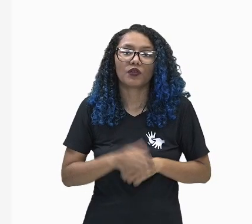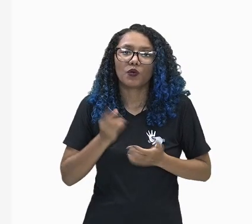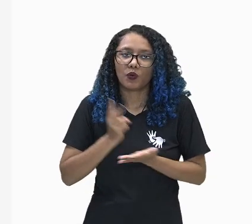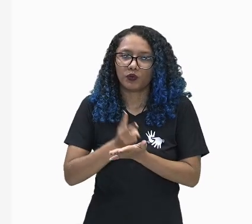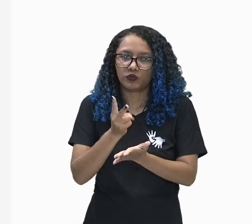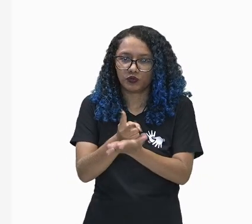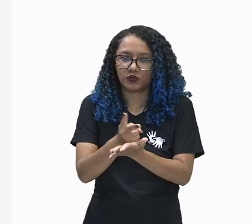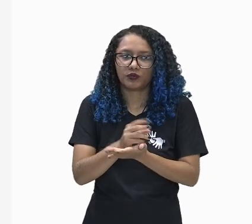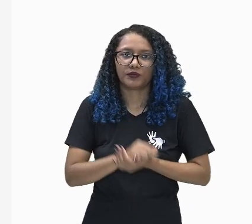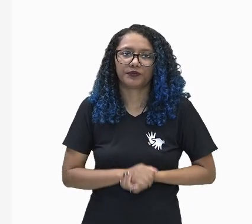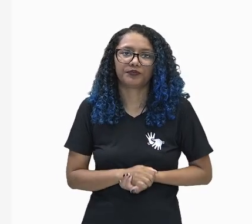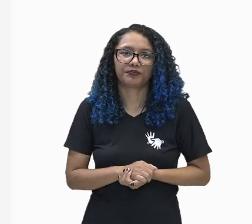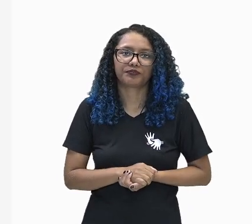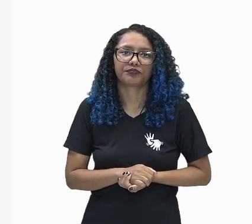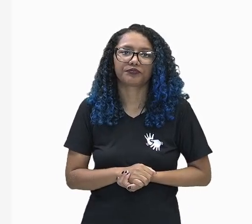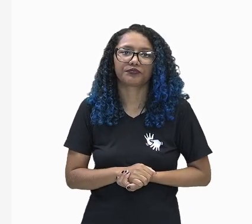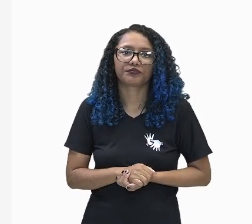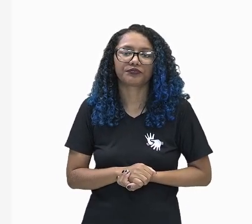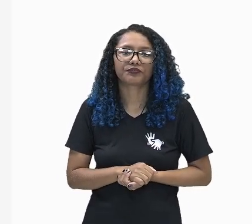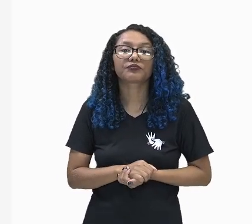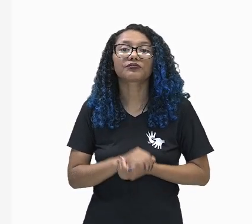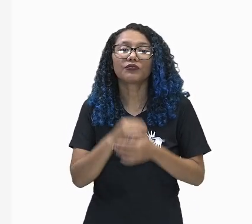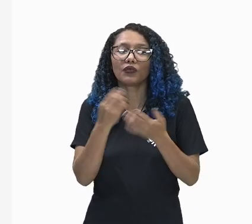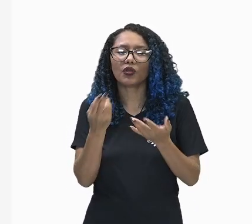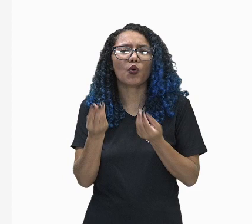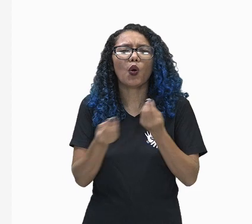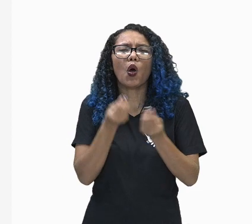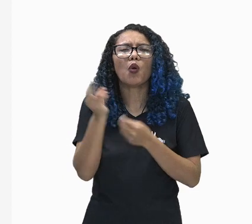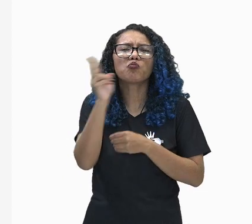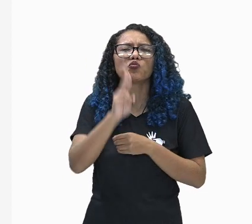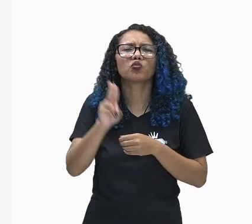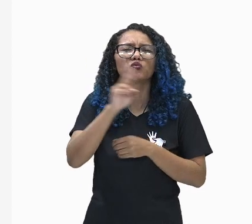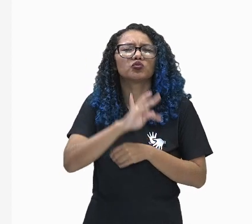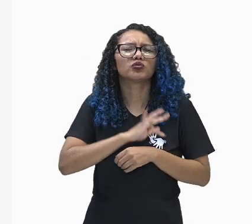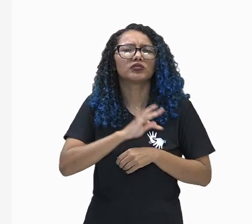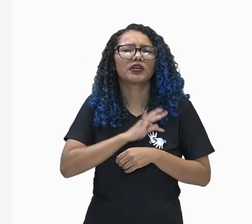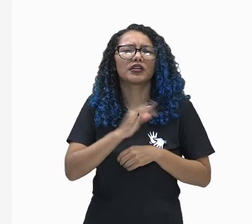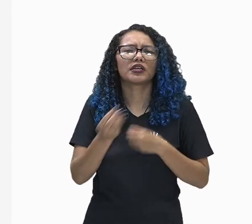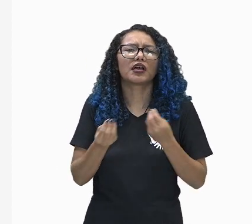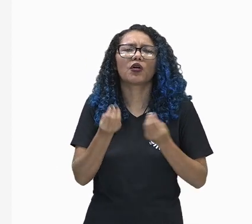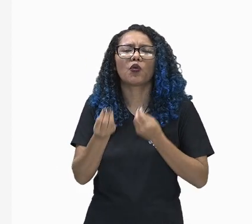avançando aí. As aplicações dessas técnicas, elas